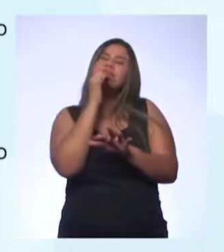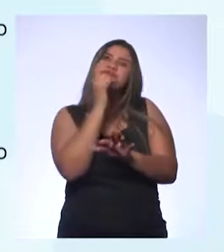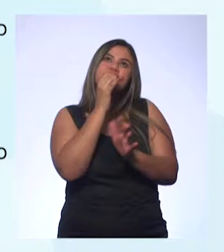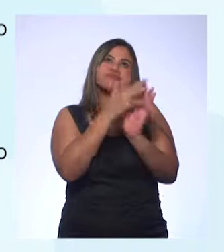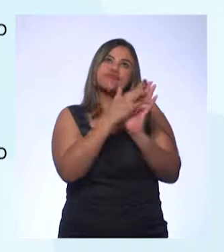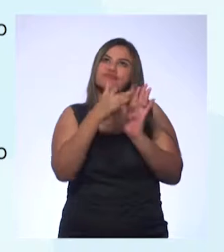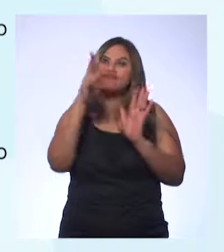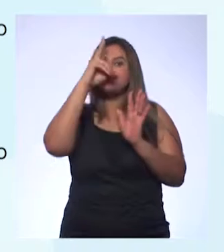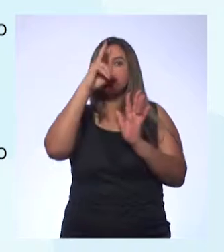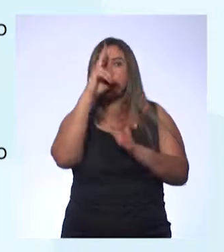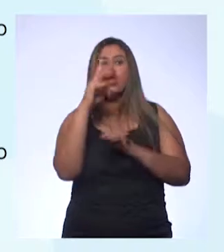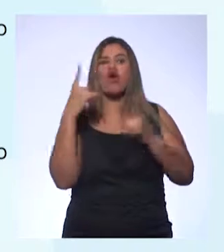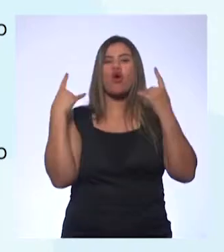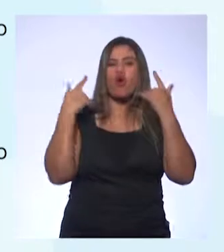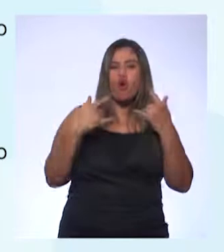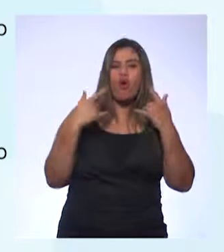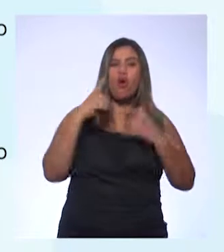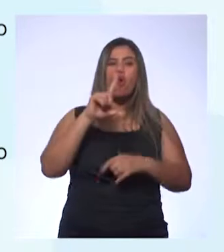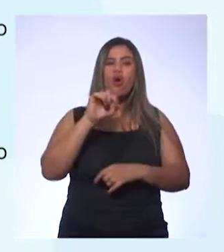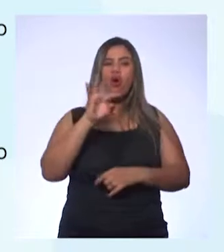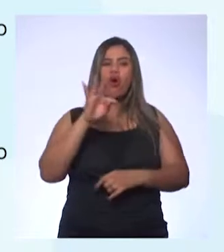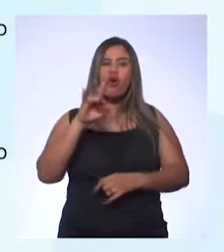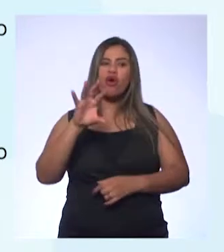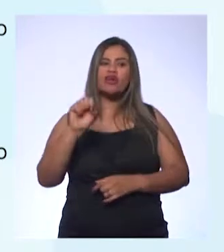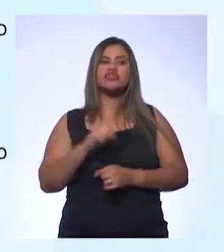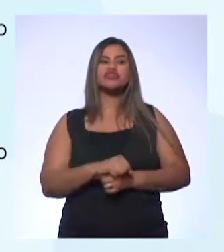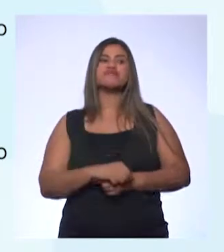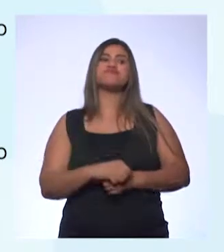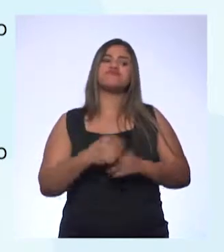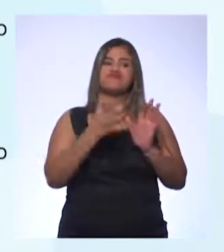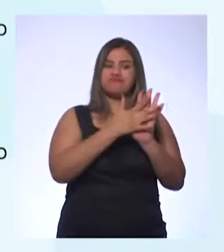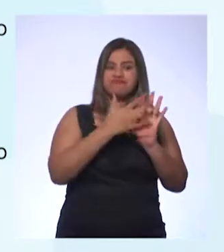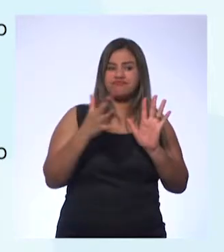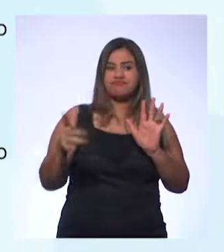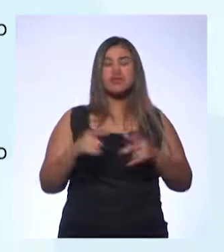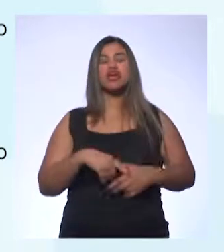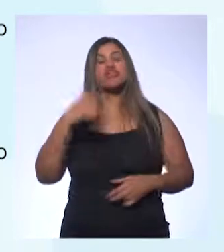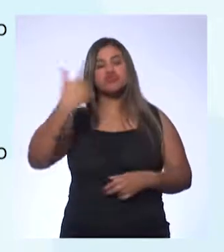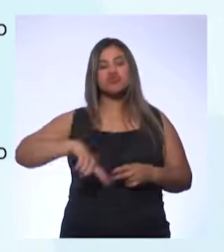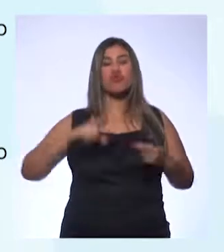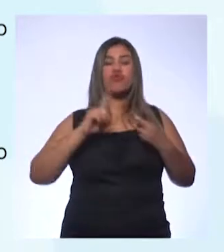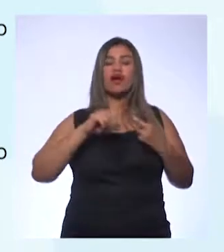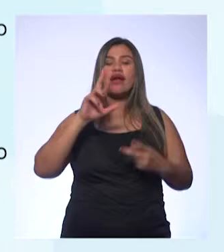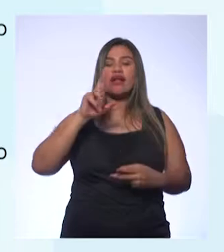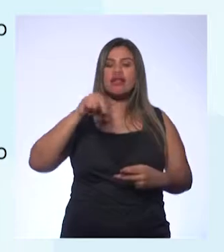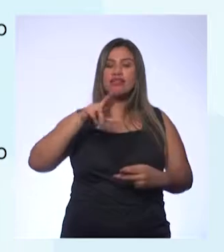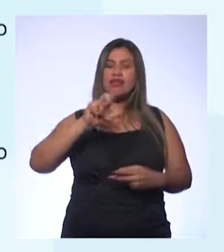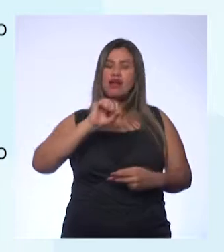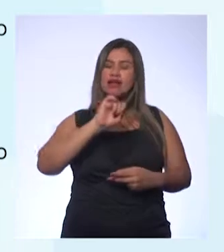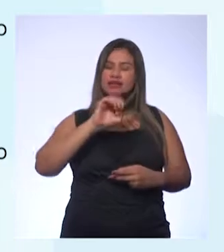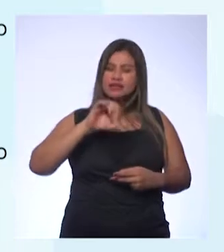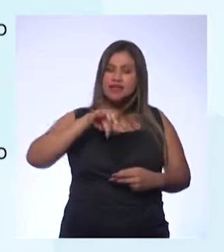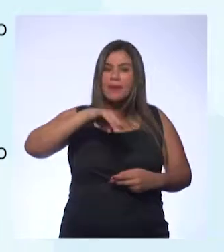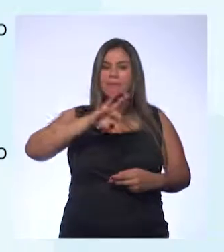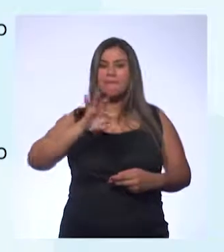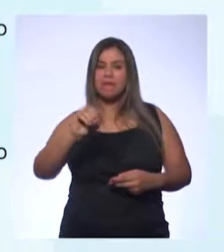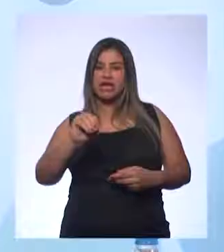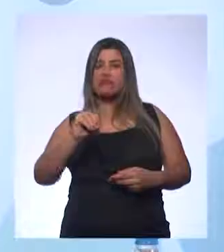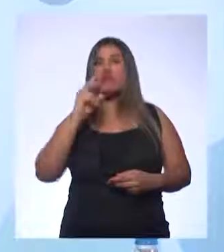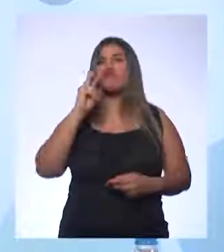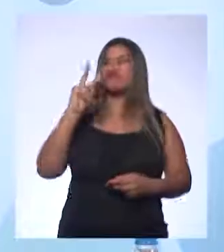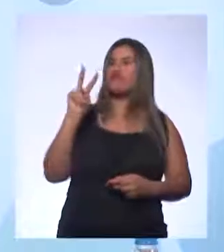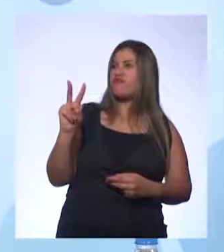histórico, a arte gótica, ele é de um período. Em uma região, o Renascimento veneziano. Então, quando você olha alguma obra do